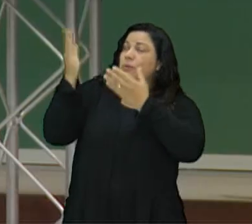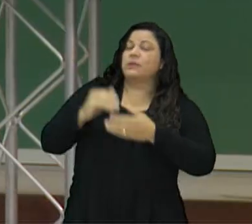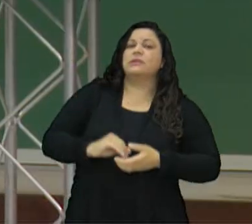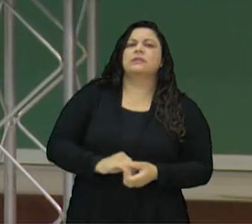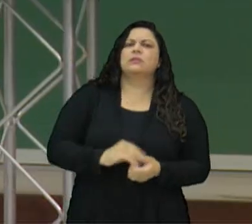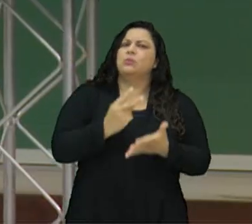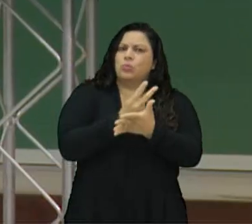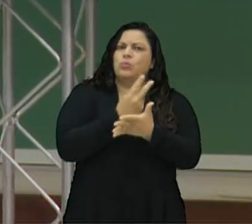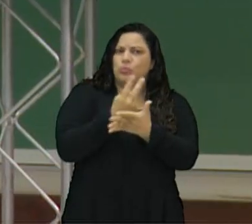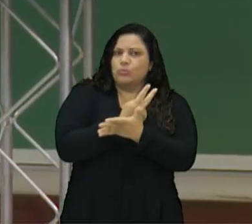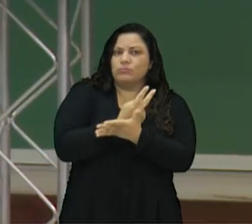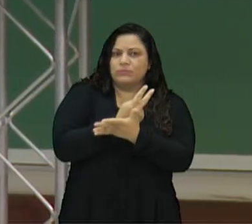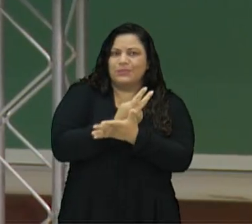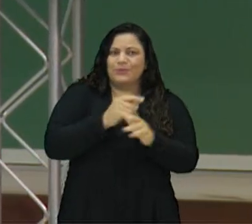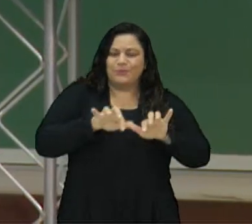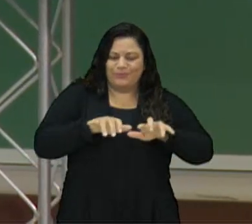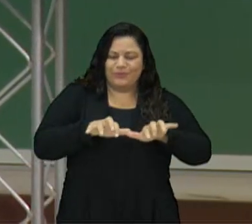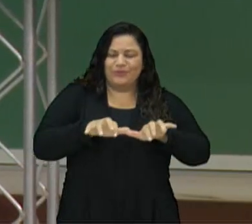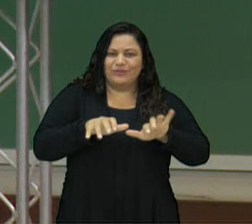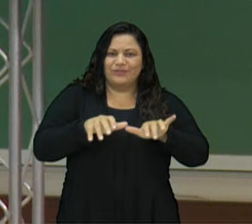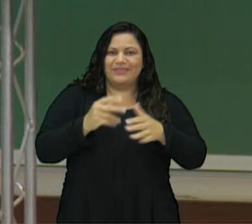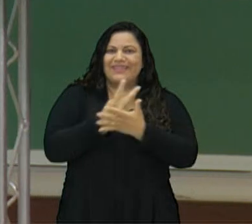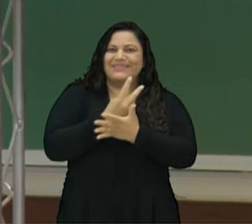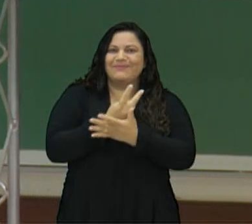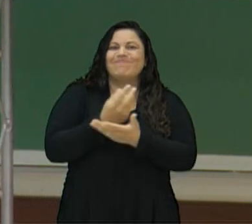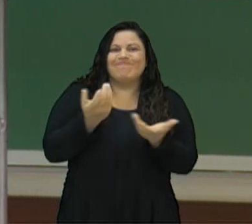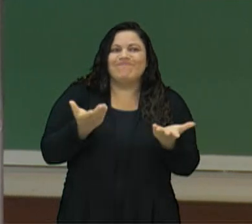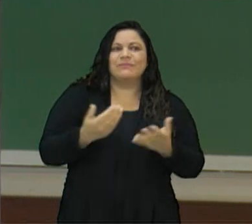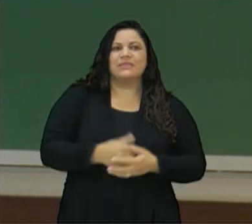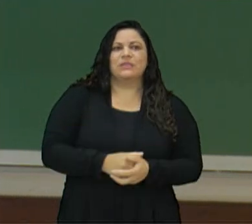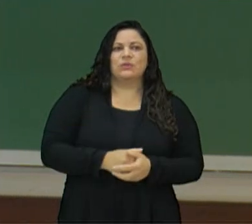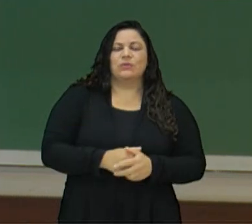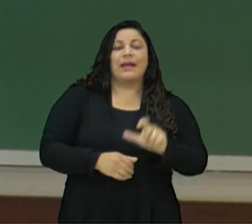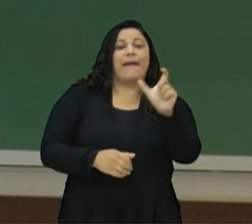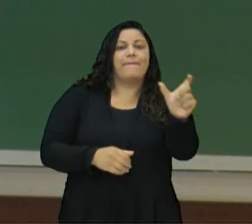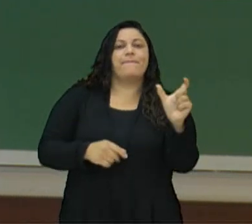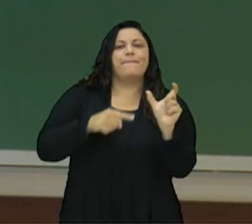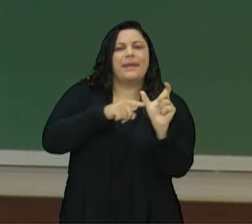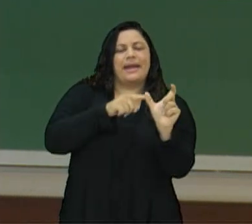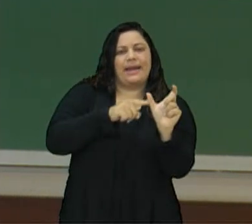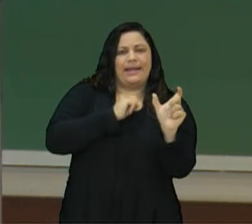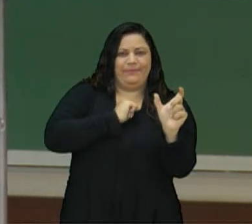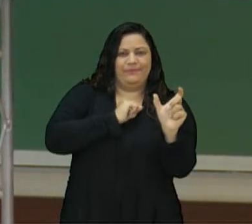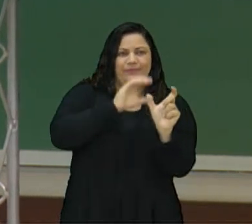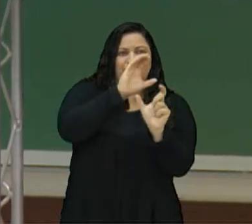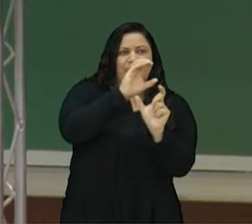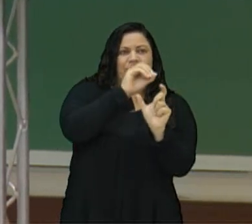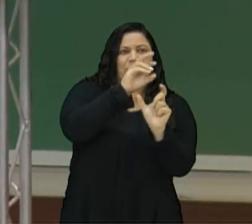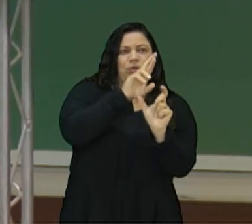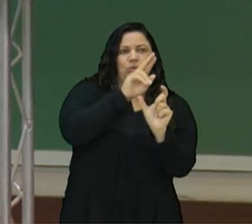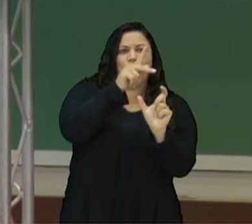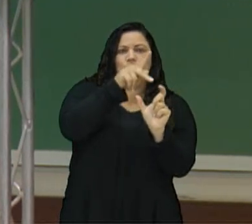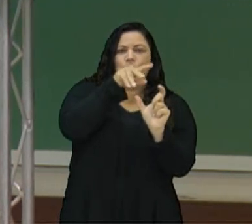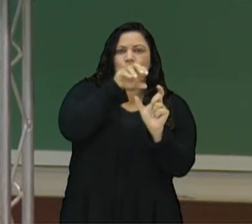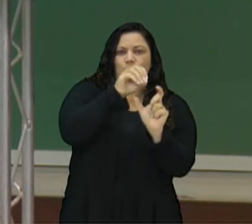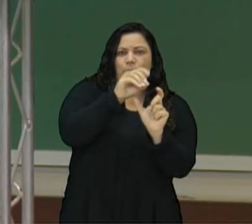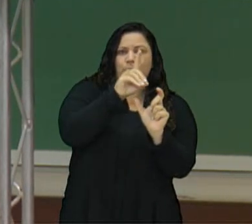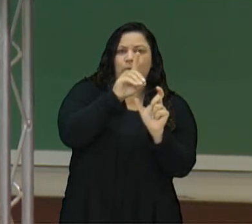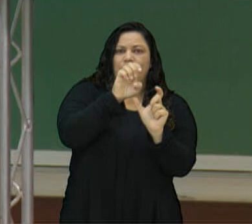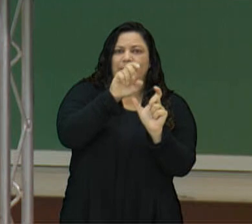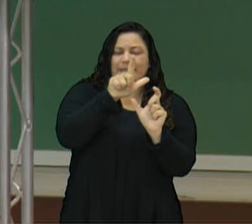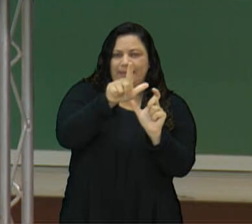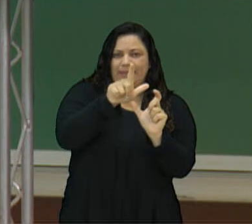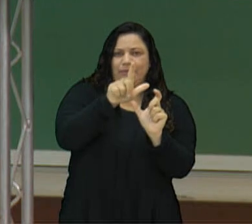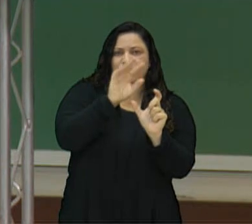de um errinho de digitação. Aqui, ó, palavra es cuerpo del texto, certo? Então, adiante